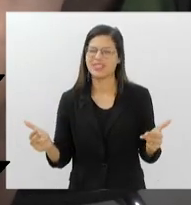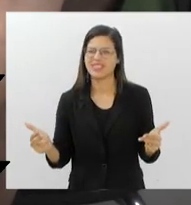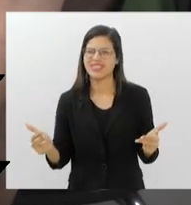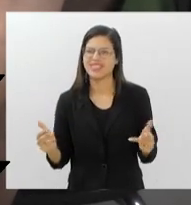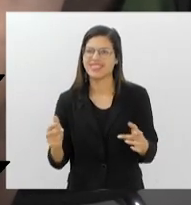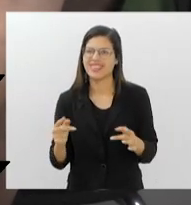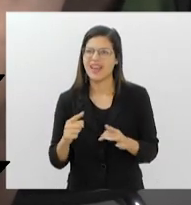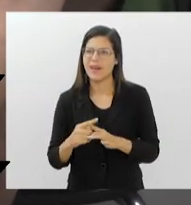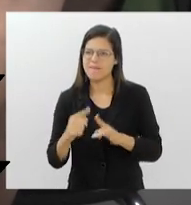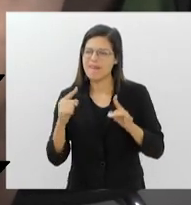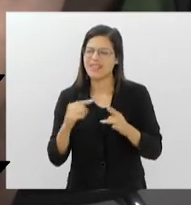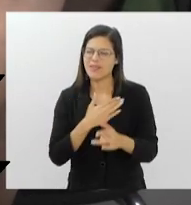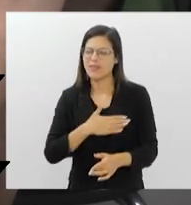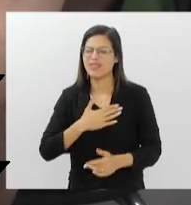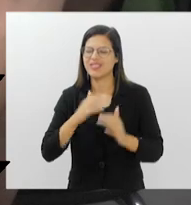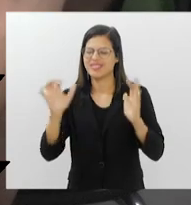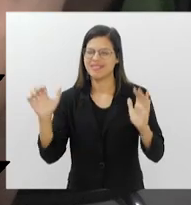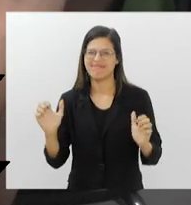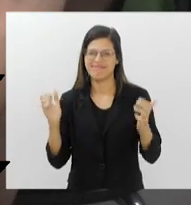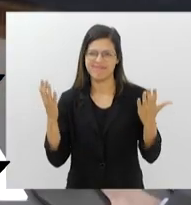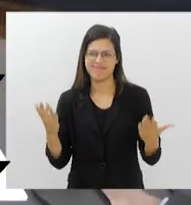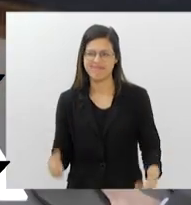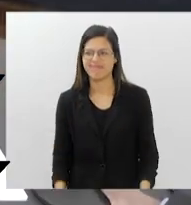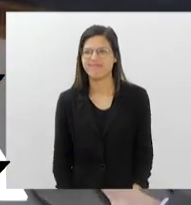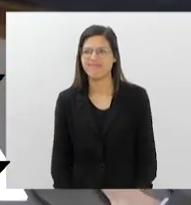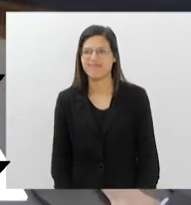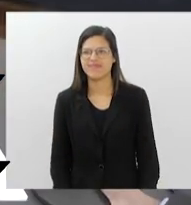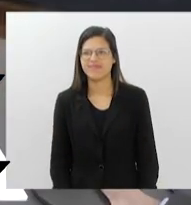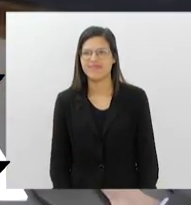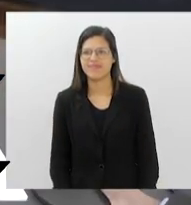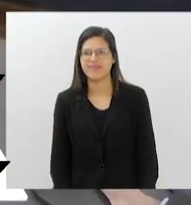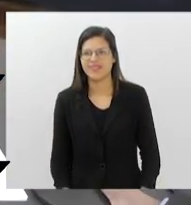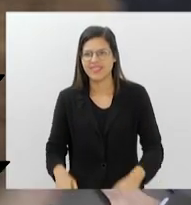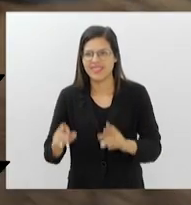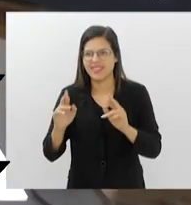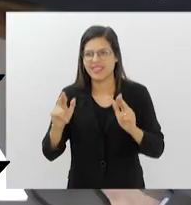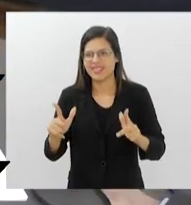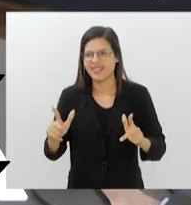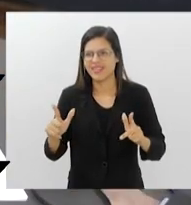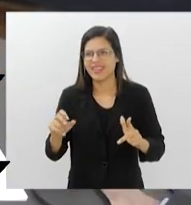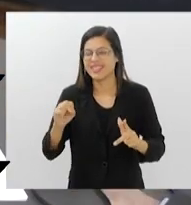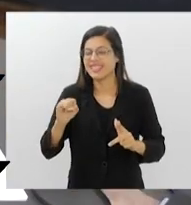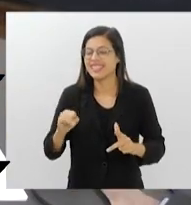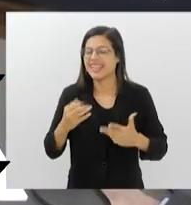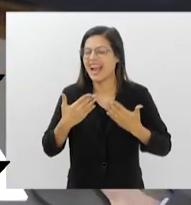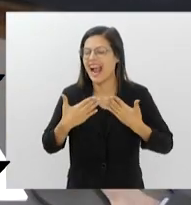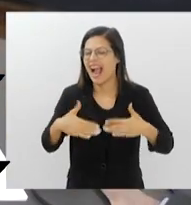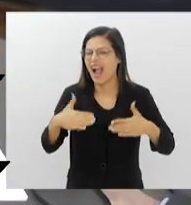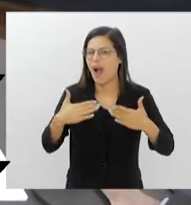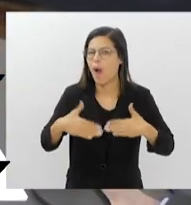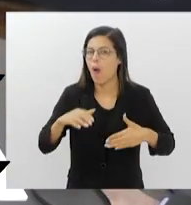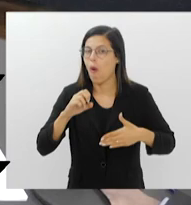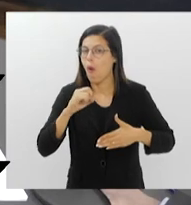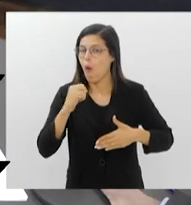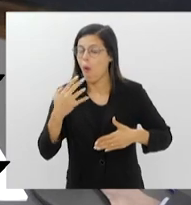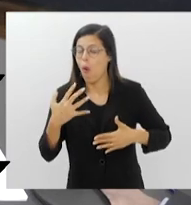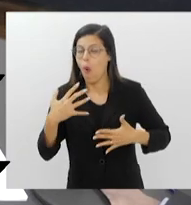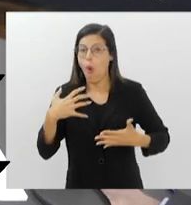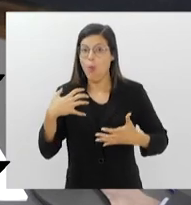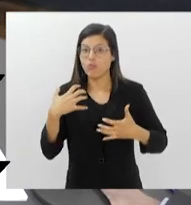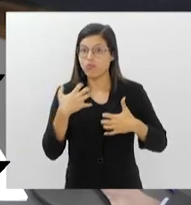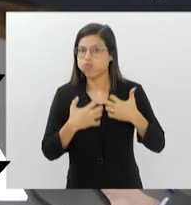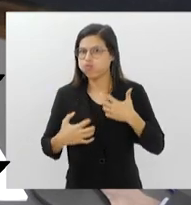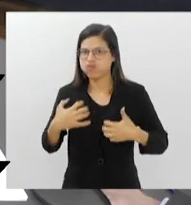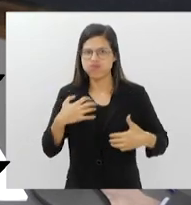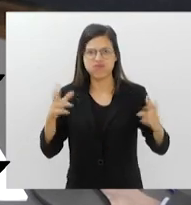Espírito Santo a a diferença é se é uma brisa Suave ou se é uma tempestade verdade tempestade não